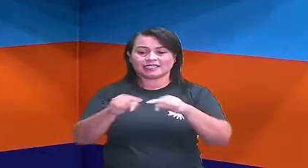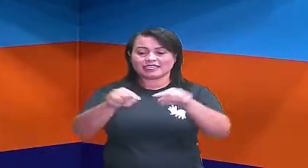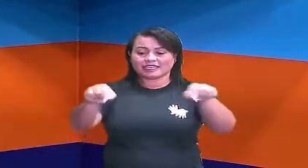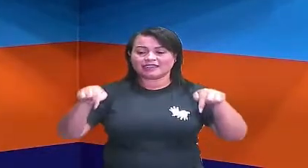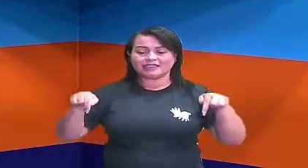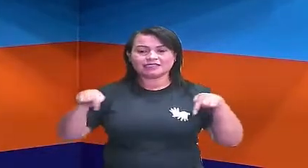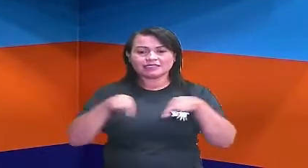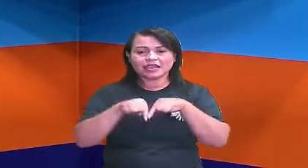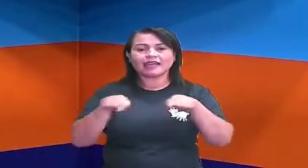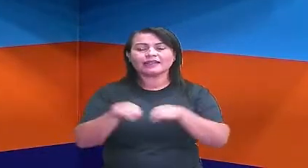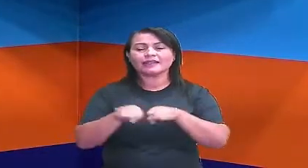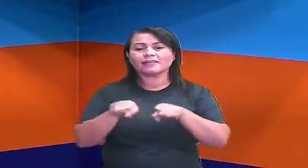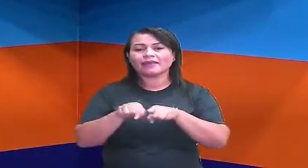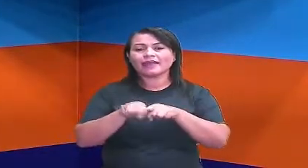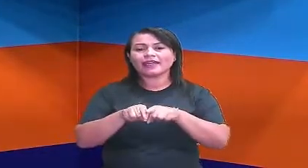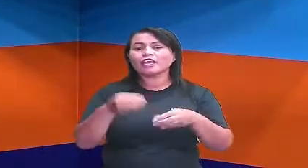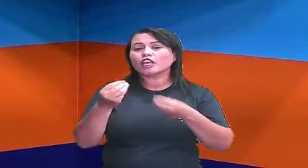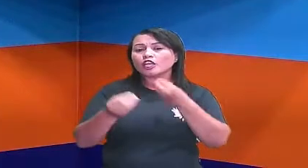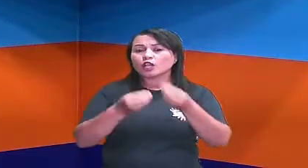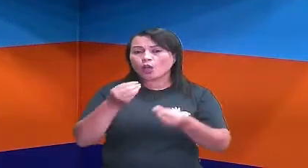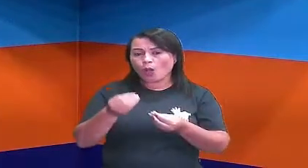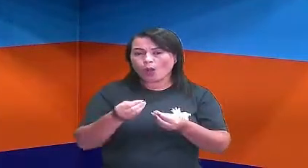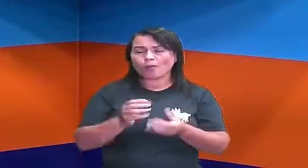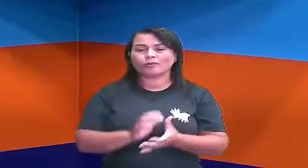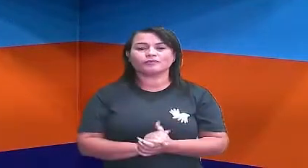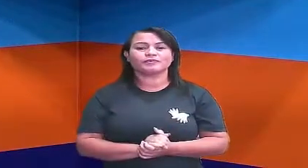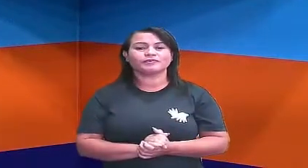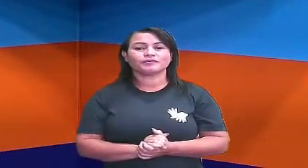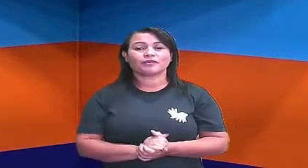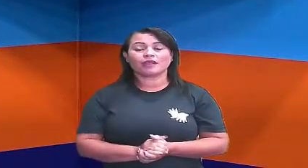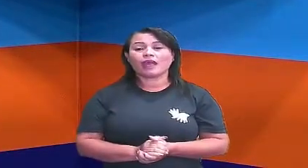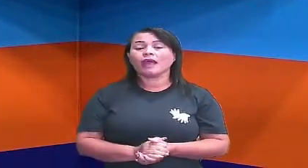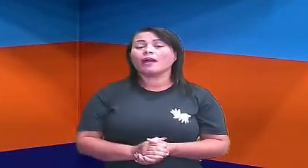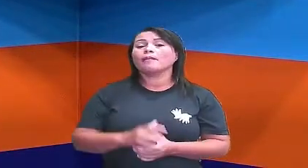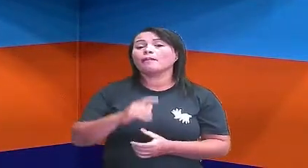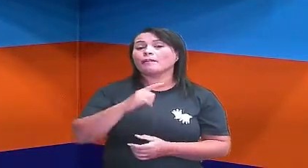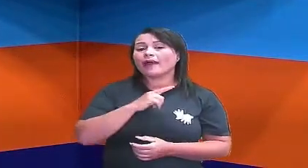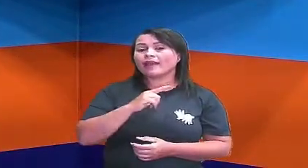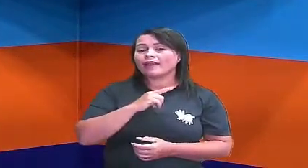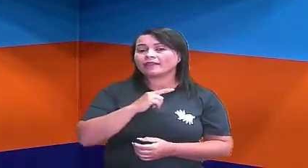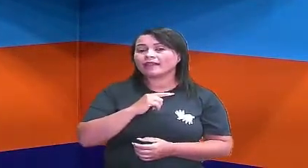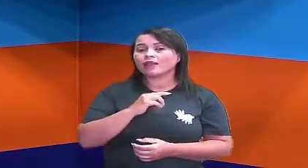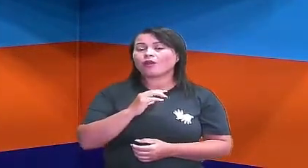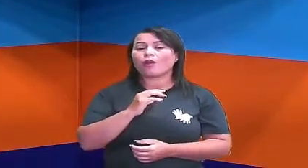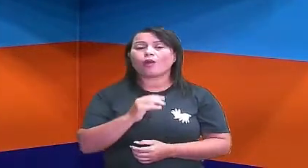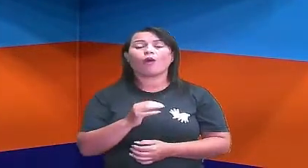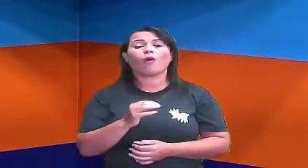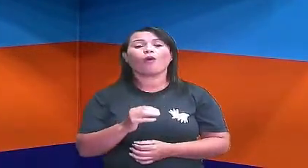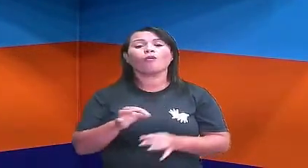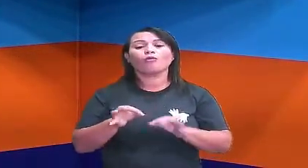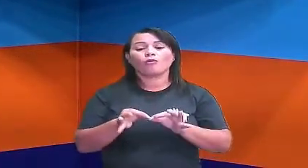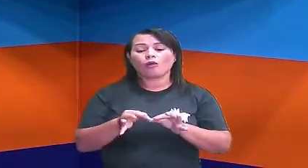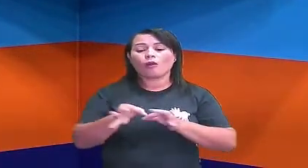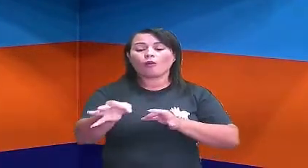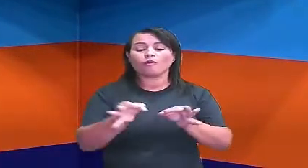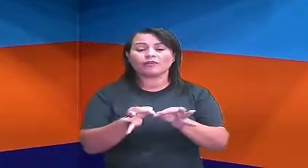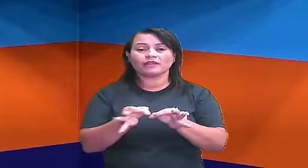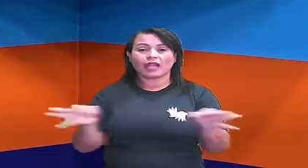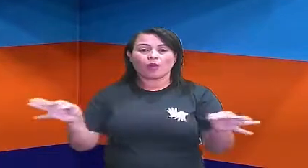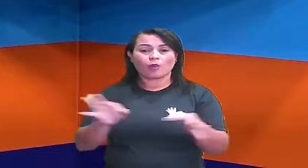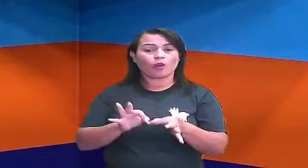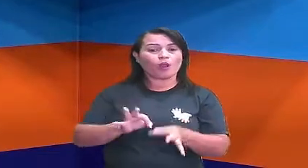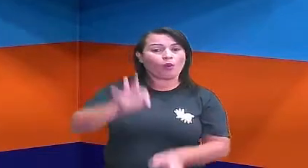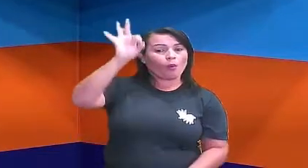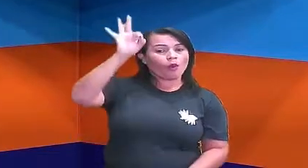suas respectivas unidades de medida. Para determinar medidas de comprimento, largura ou altura,